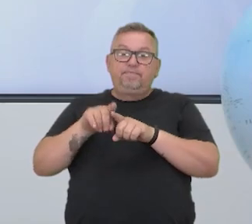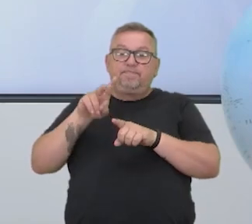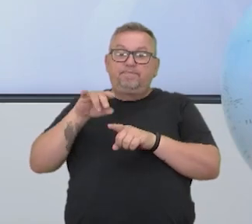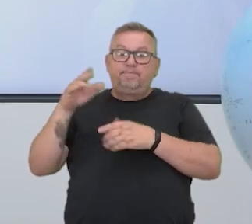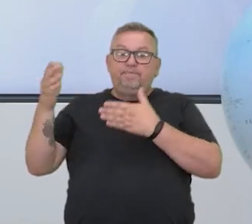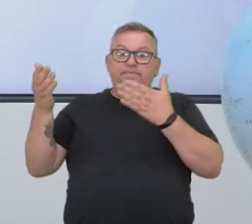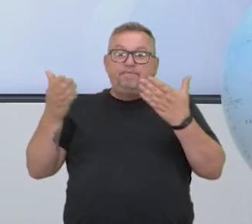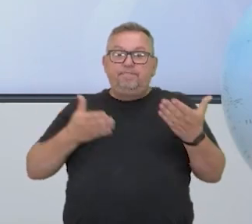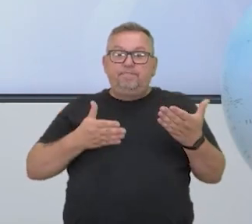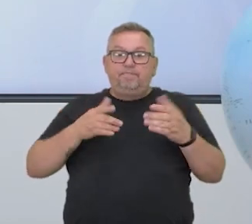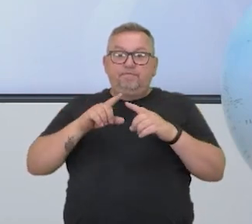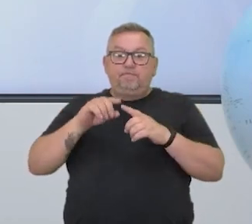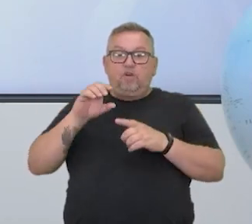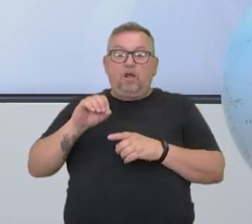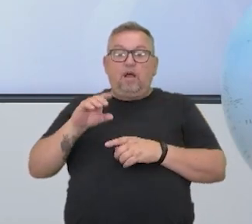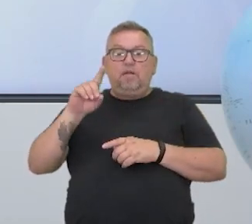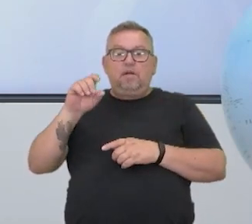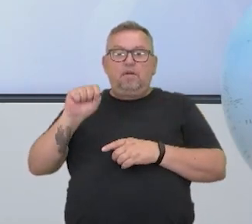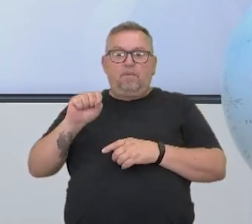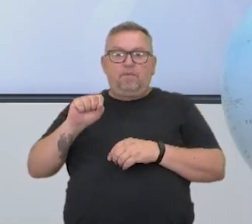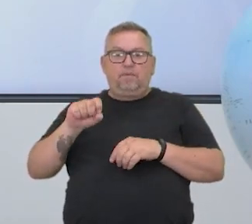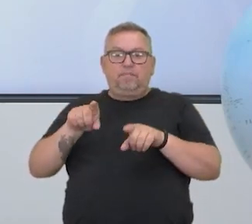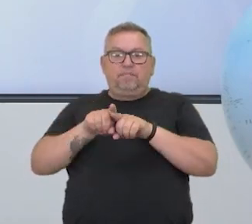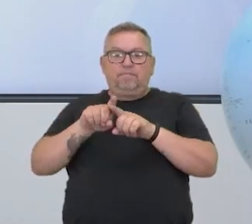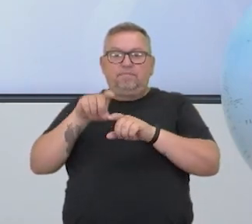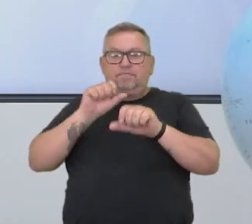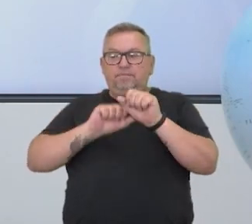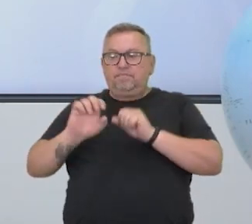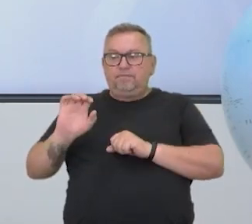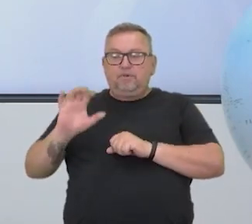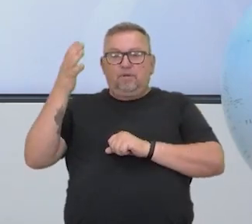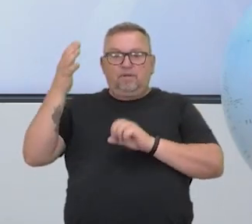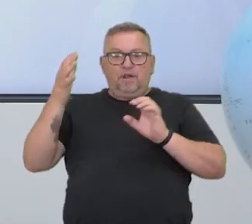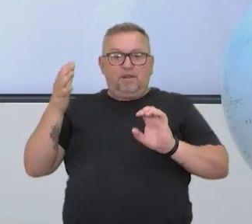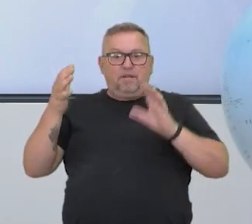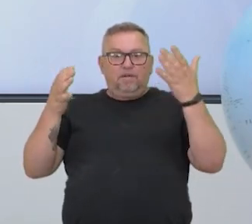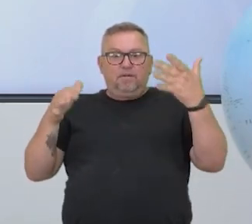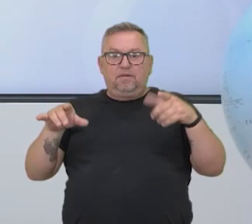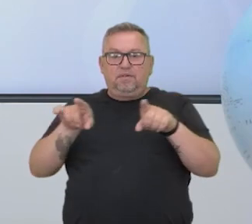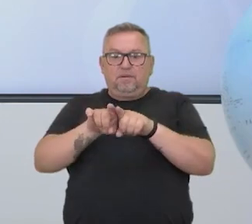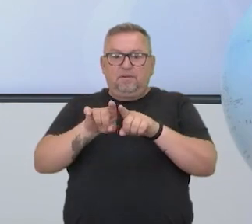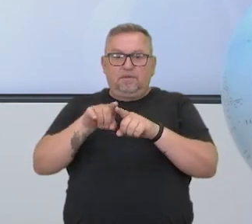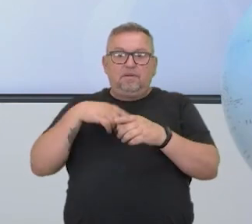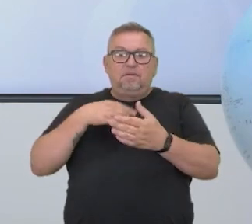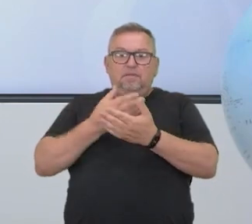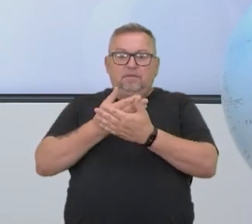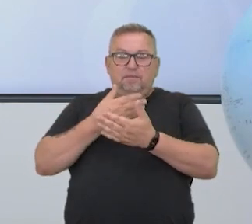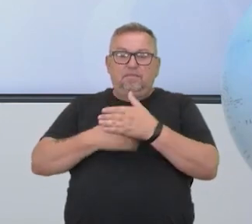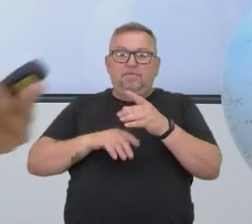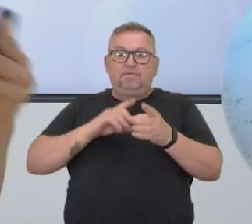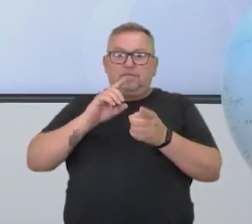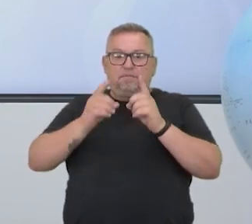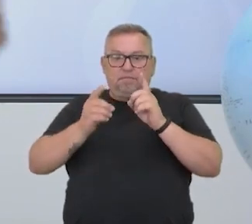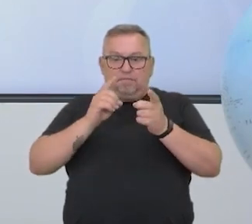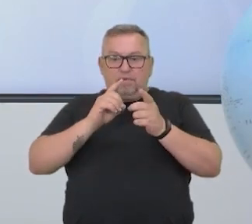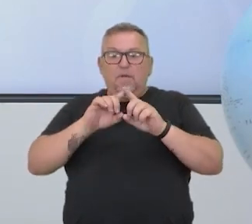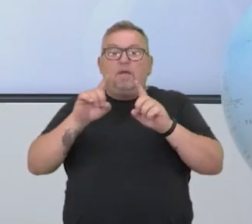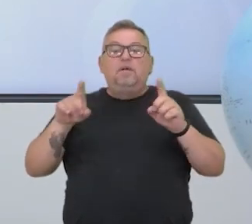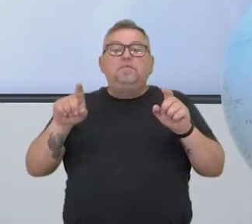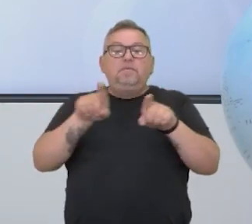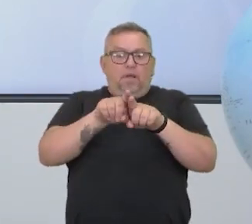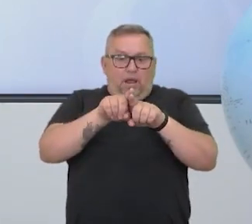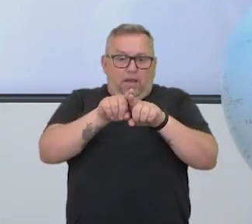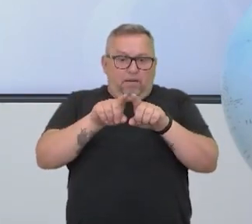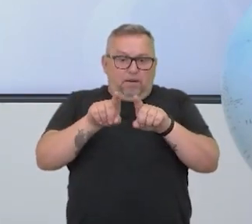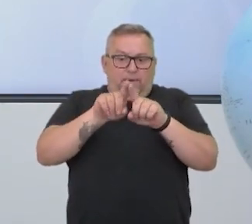trazer também os ODS aqui, as mudanças climáticas. Olha que interessante. Então é uma aula bem dinâmica aí, que vai com o pé em